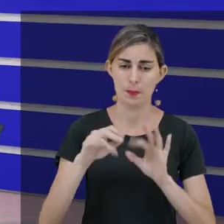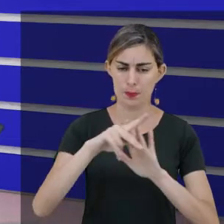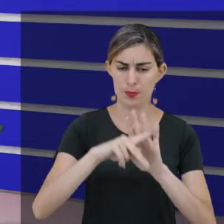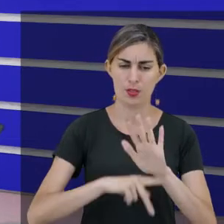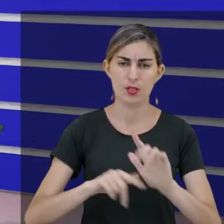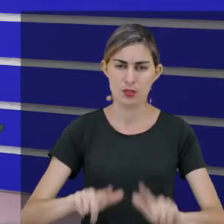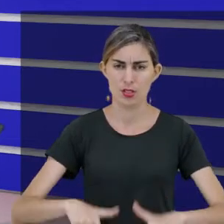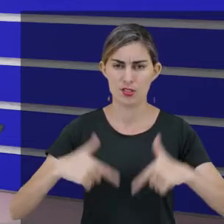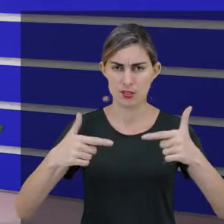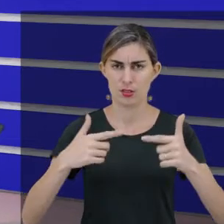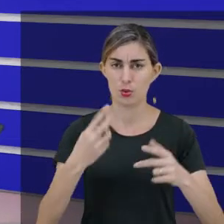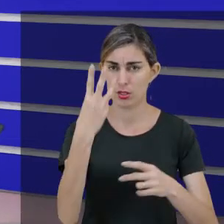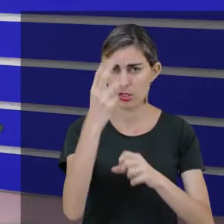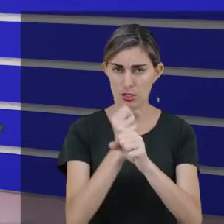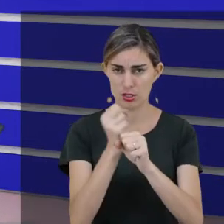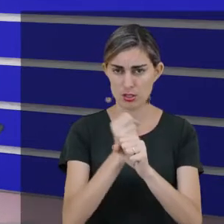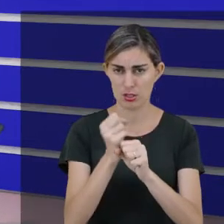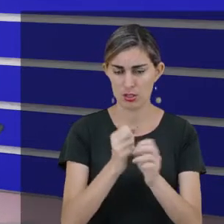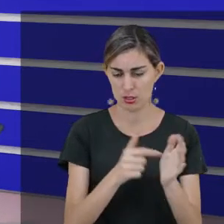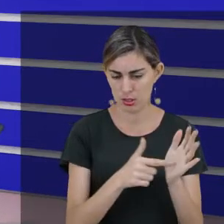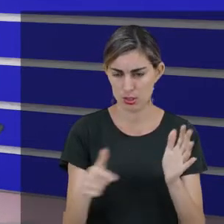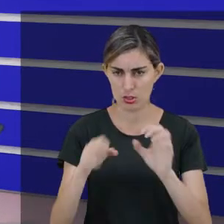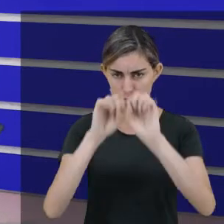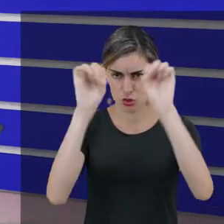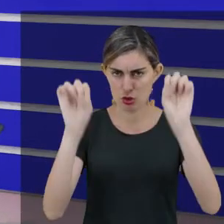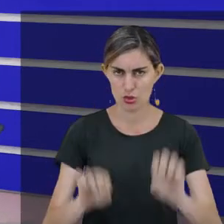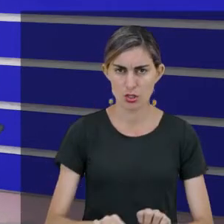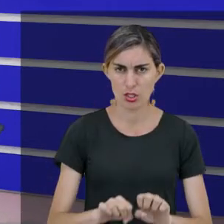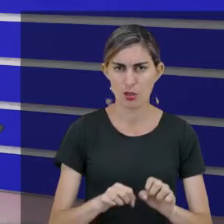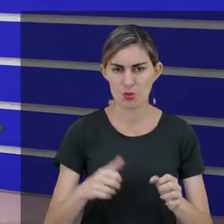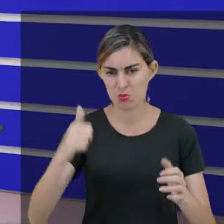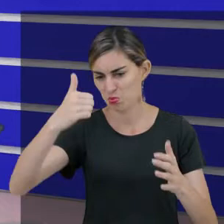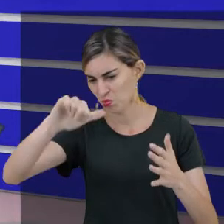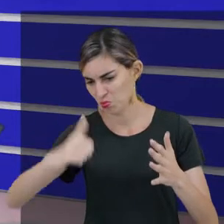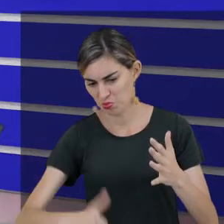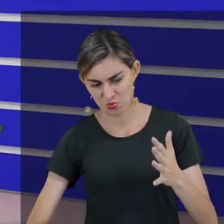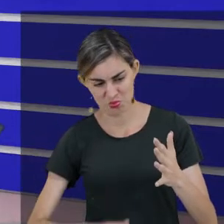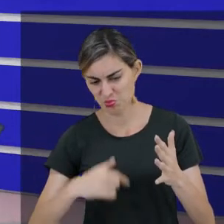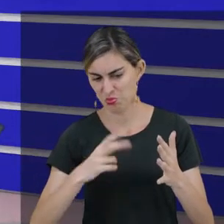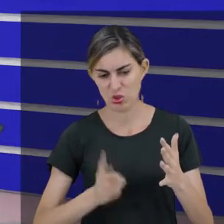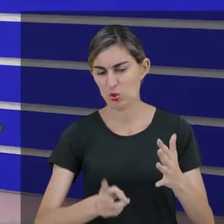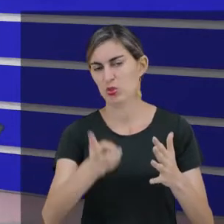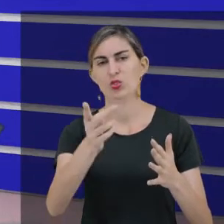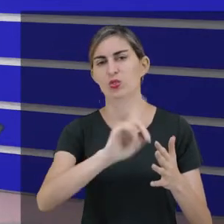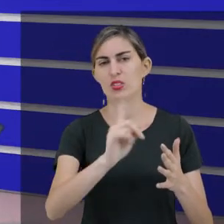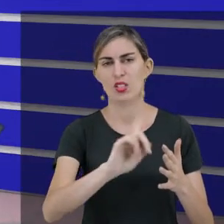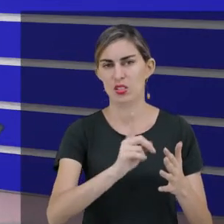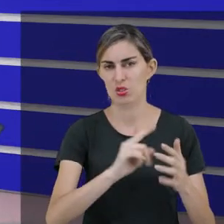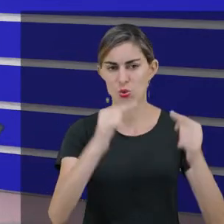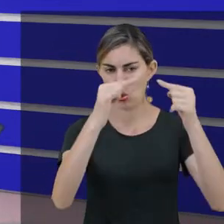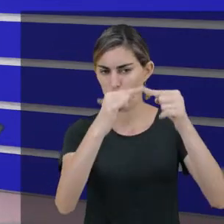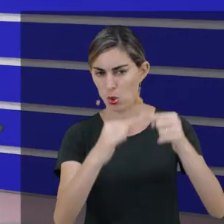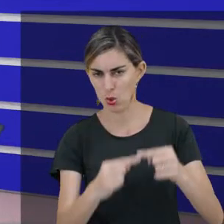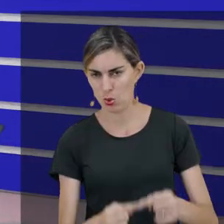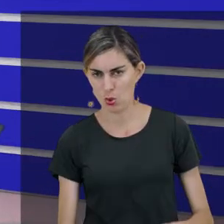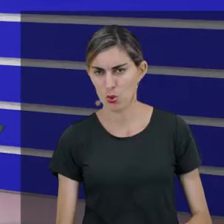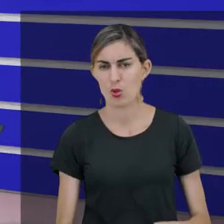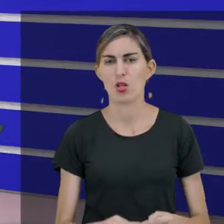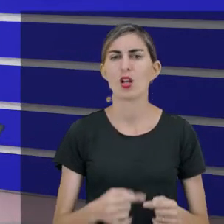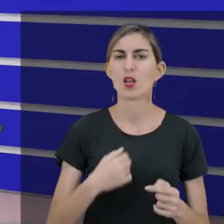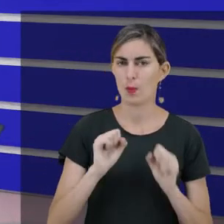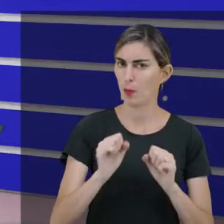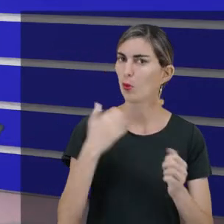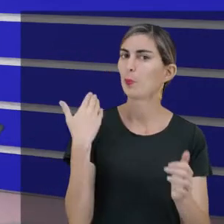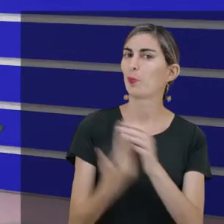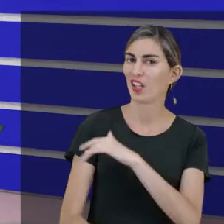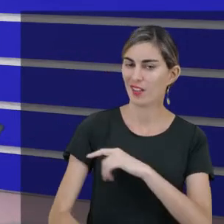ação. Ao longo desses 3 anos, se esse sistema ele for inconsistente, se eu não der continuidade e não aplicar o princípio da melhoria contínua, eu